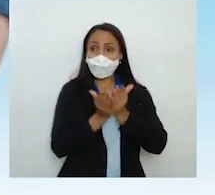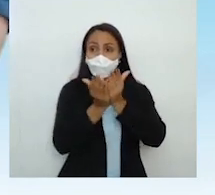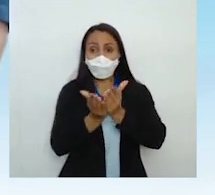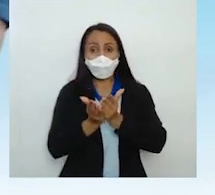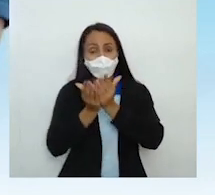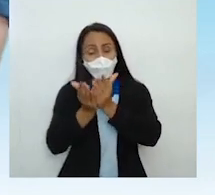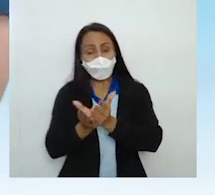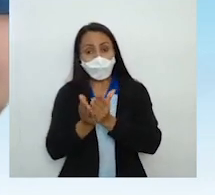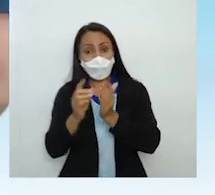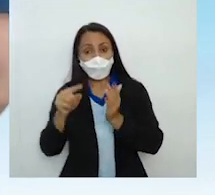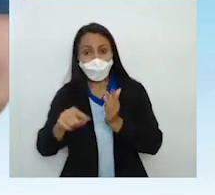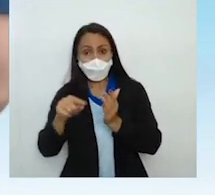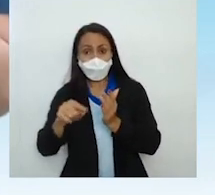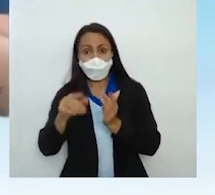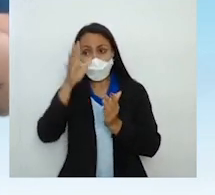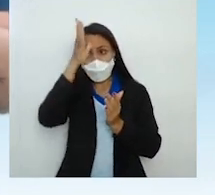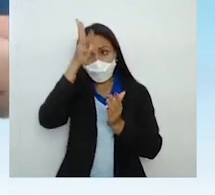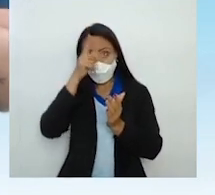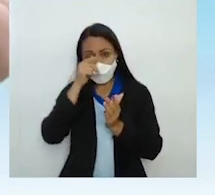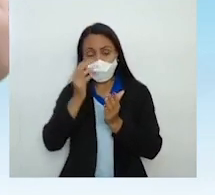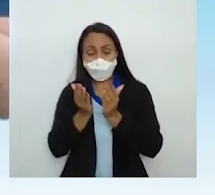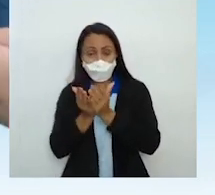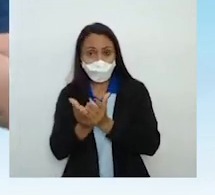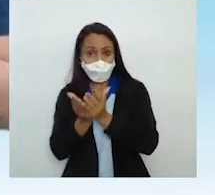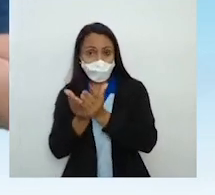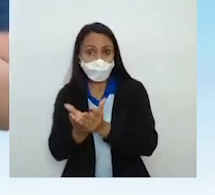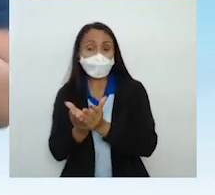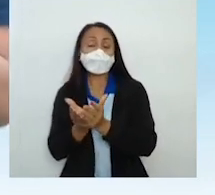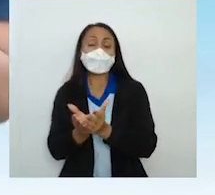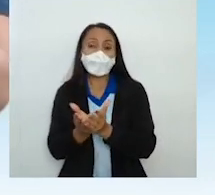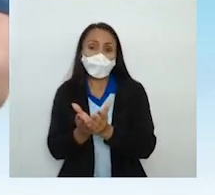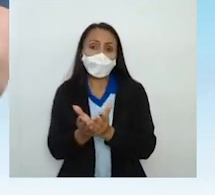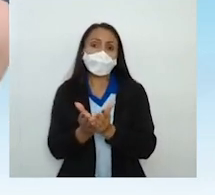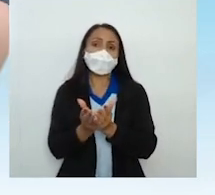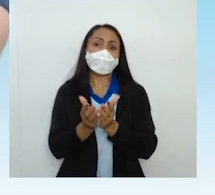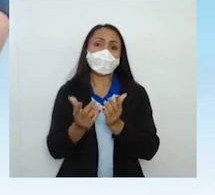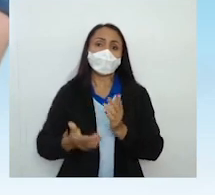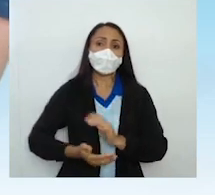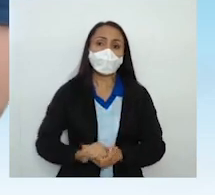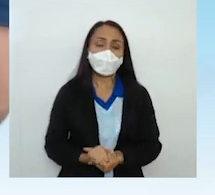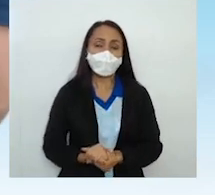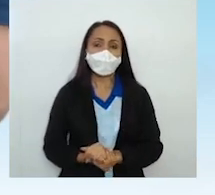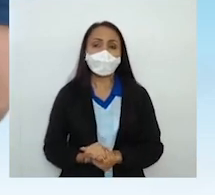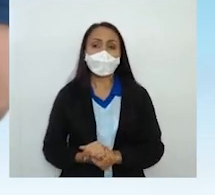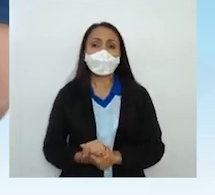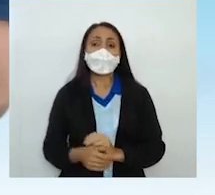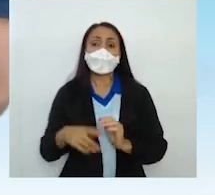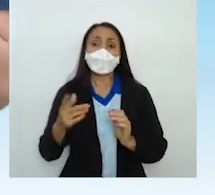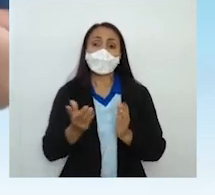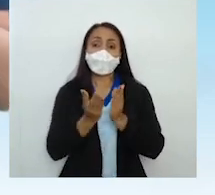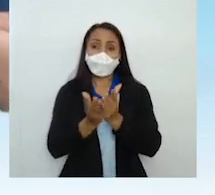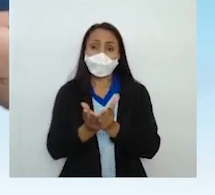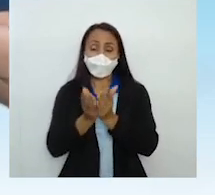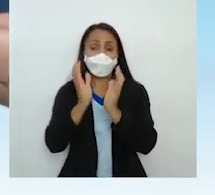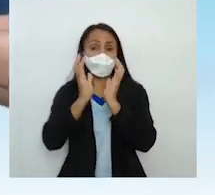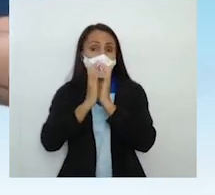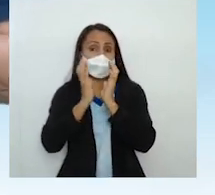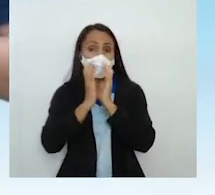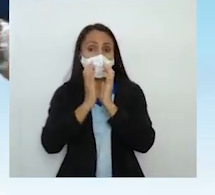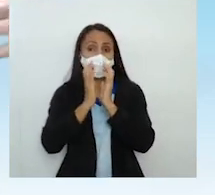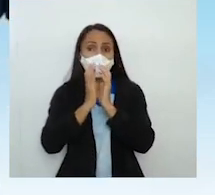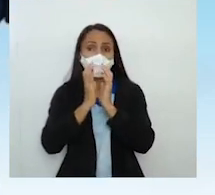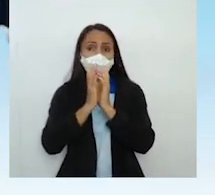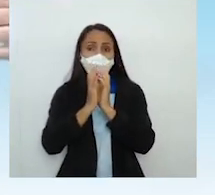eram chamados de galinhas, né? Mas assim, o grosso vinha pelo Porto do Recife e depois que chegava no Porto do Recife, esses escravos